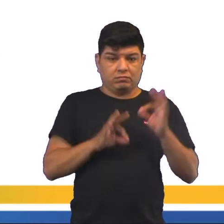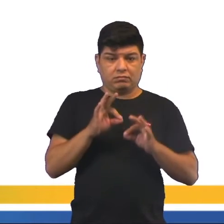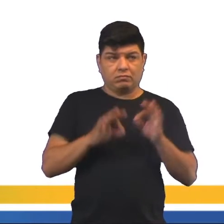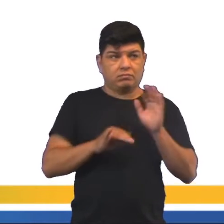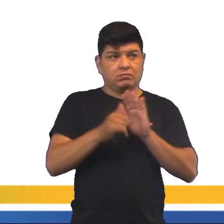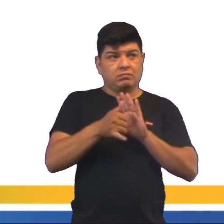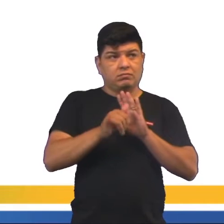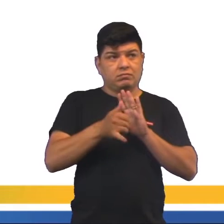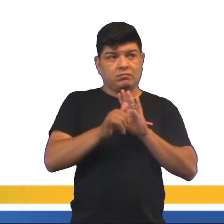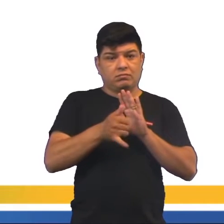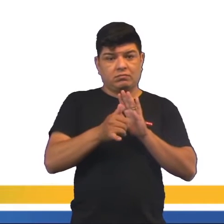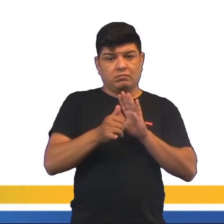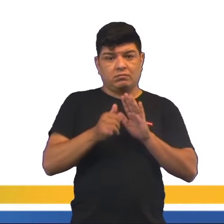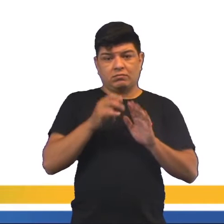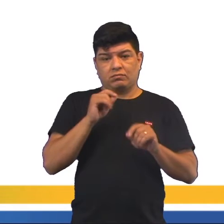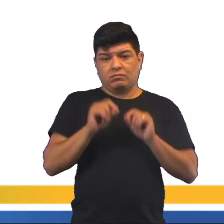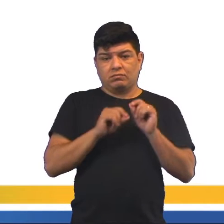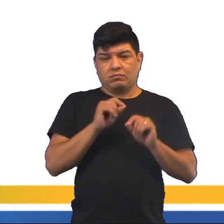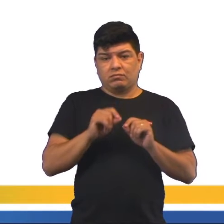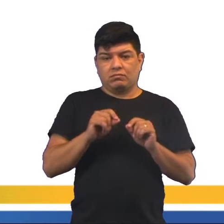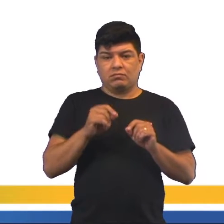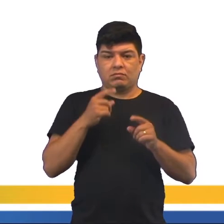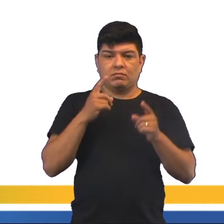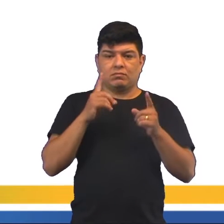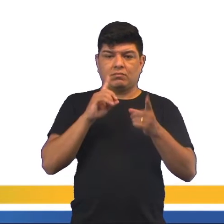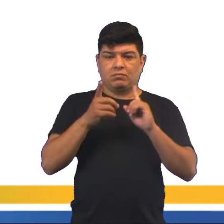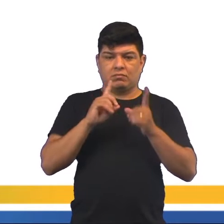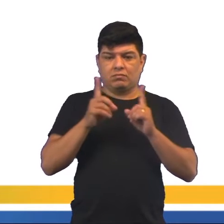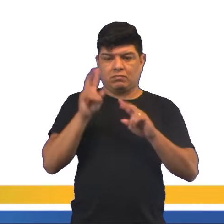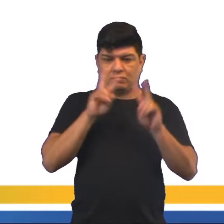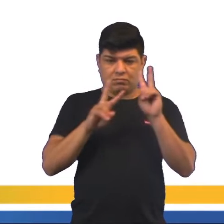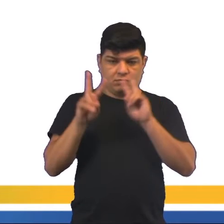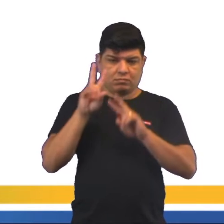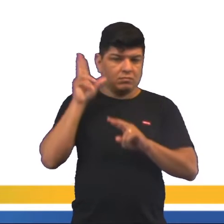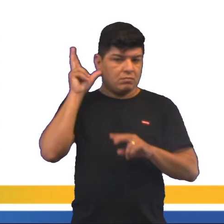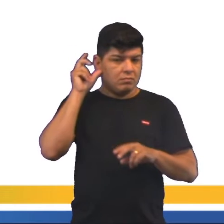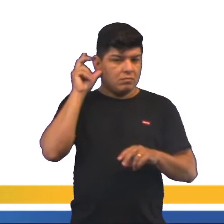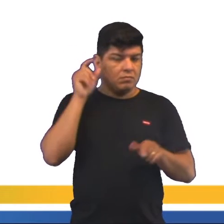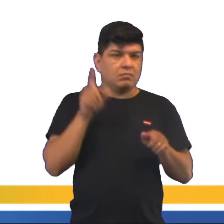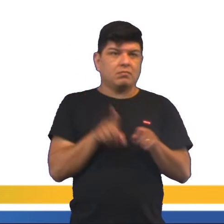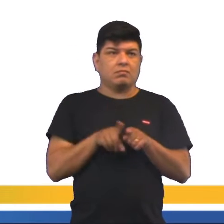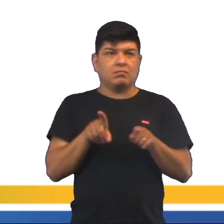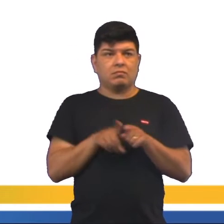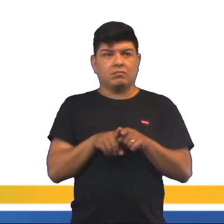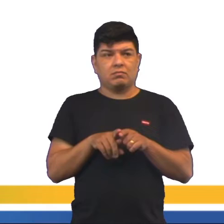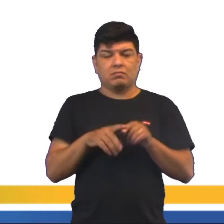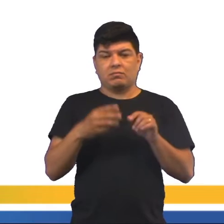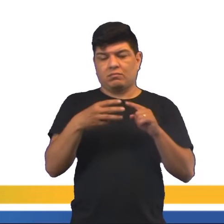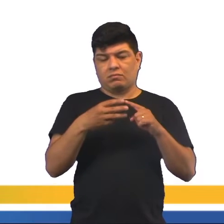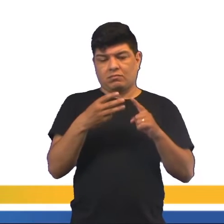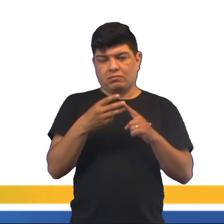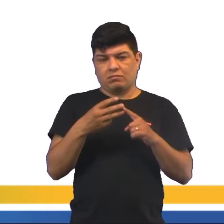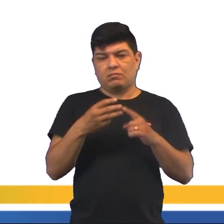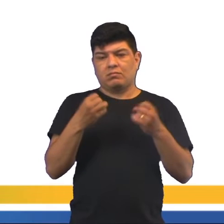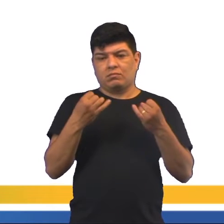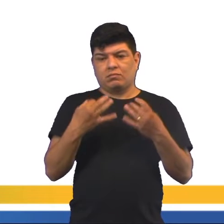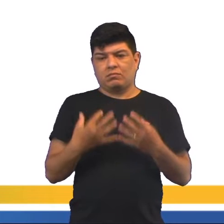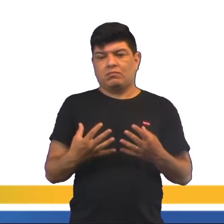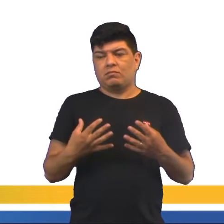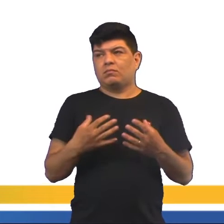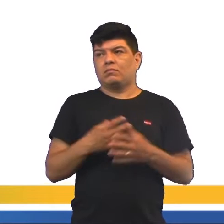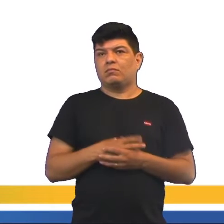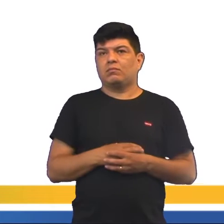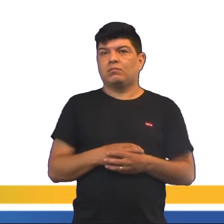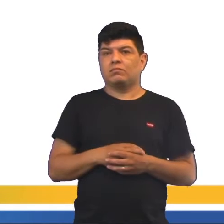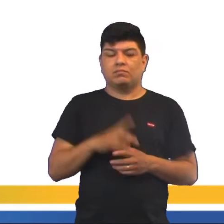organiza narrativamente o fluxo do discurso audiovisual, né? Então ele coloca essas 3 definições aí, 3